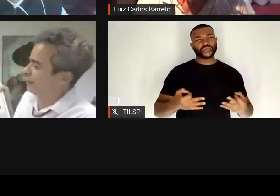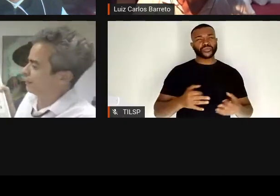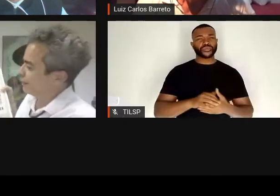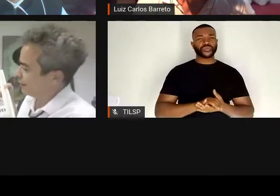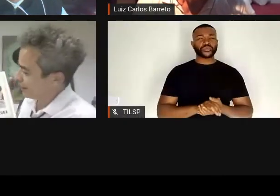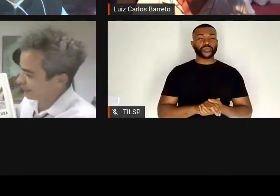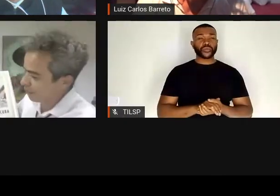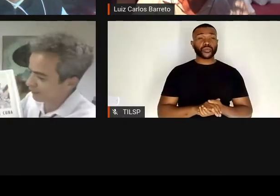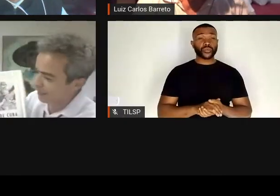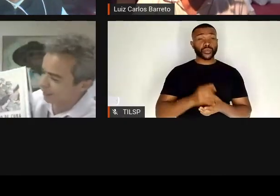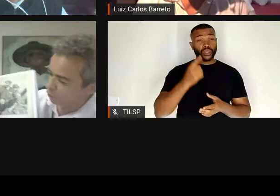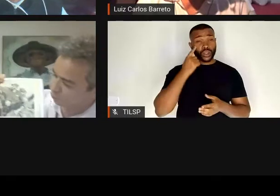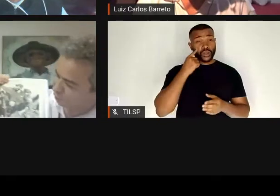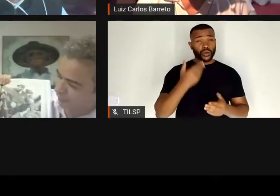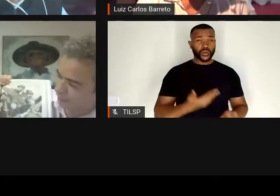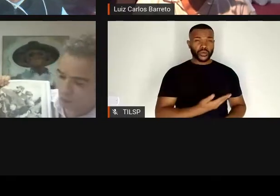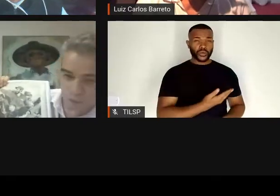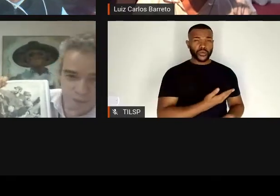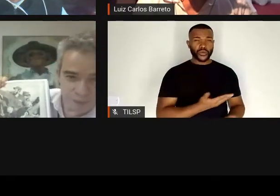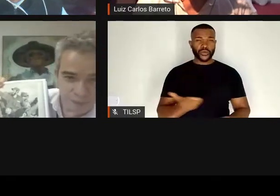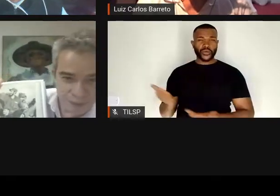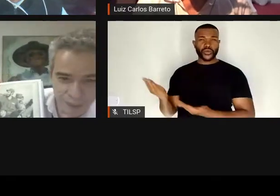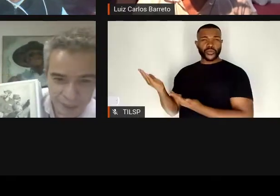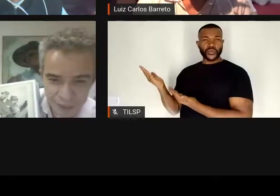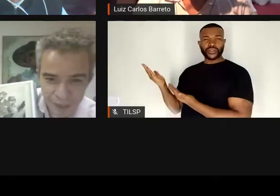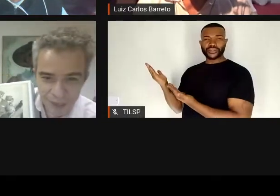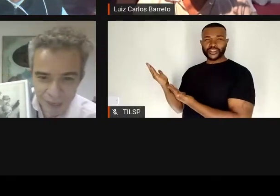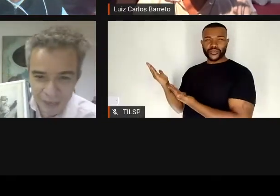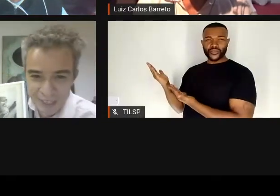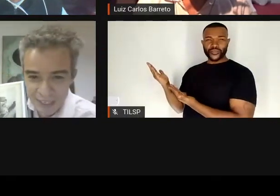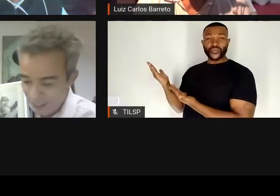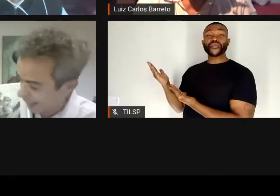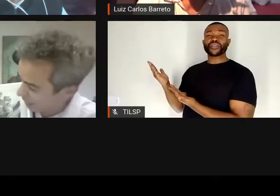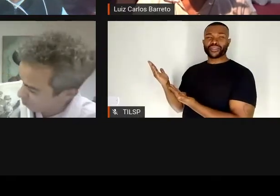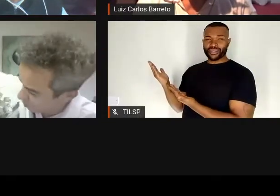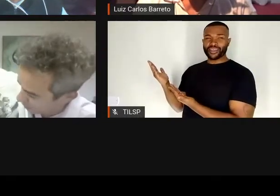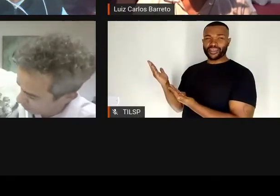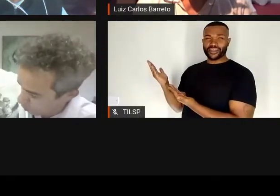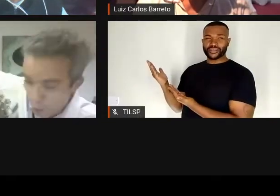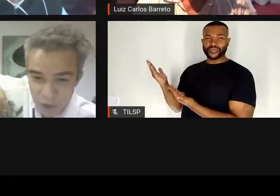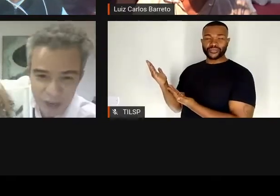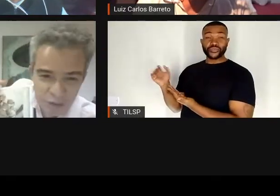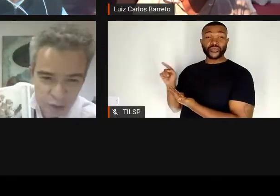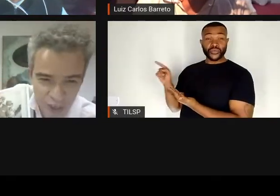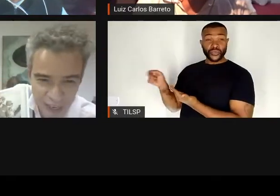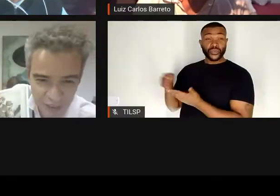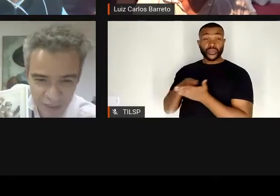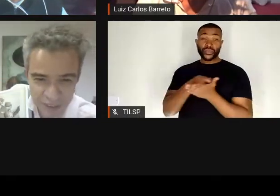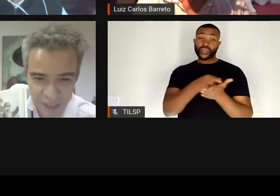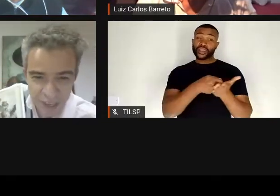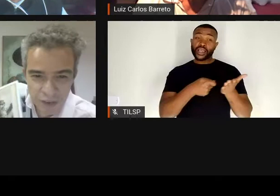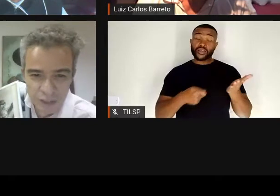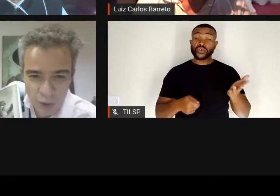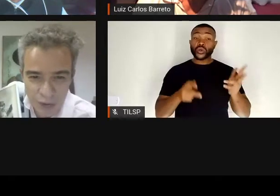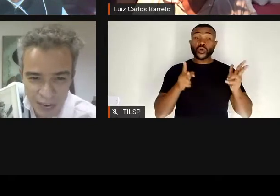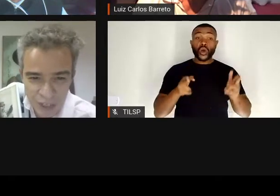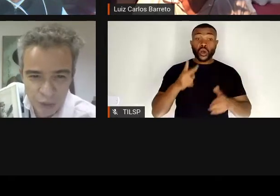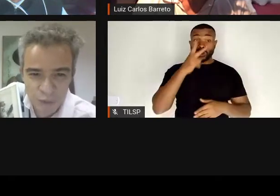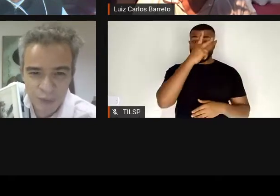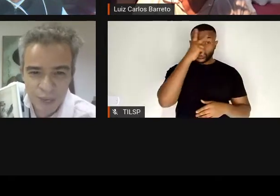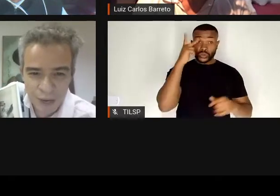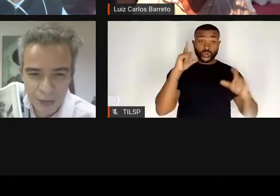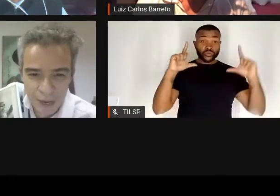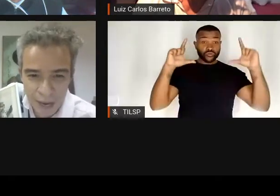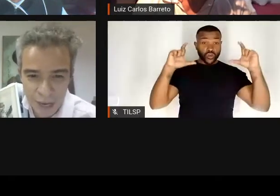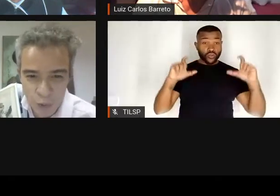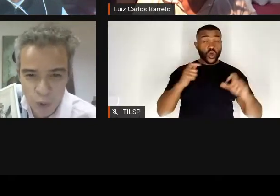Está aqui essa matéria que eu estou falando, né? Ele escreve como quem fotografa. Fidel